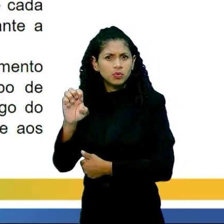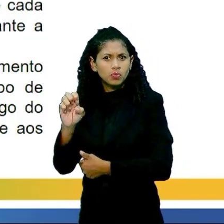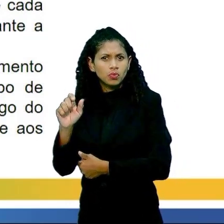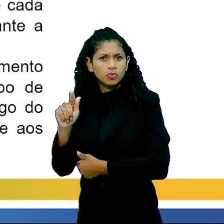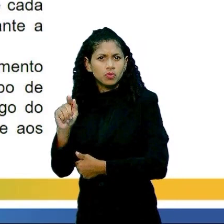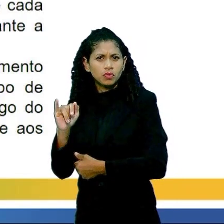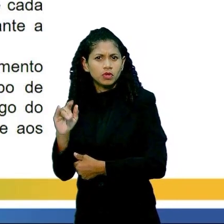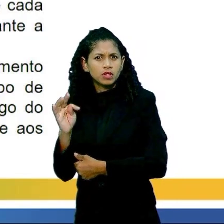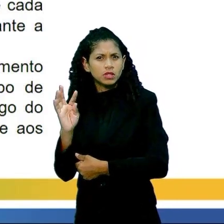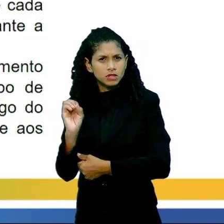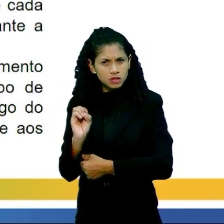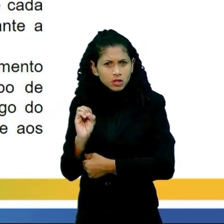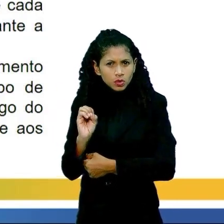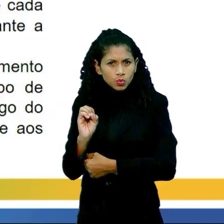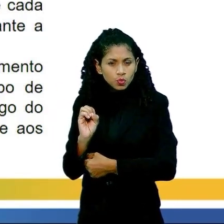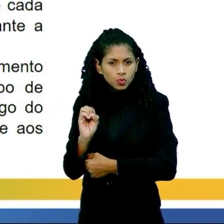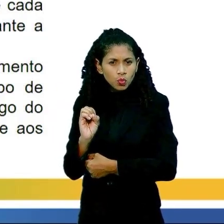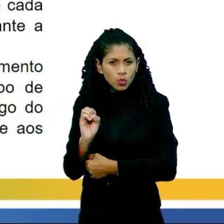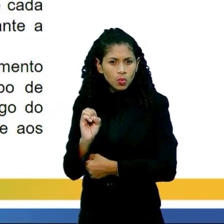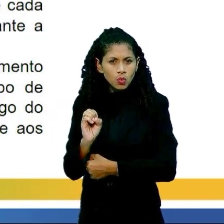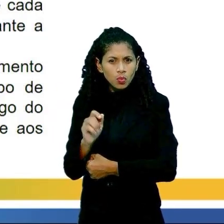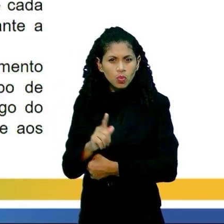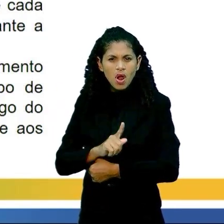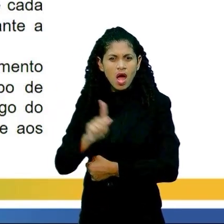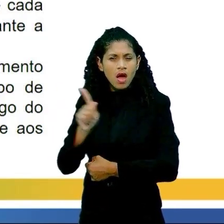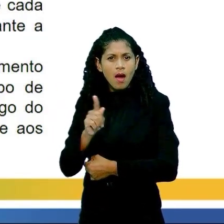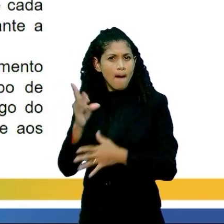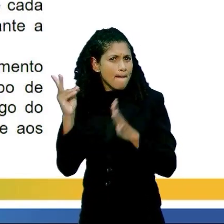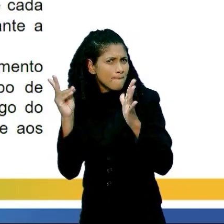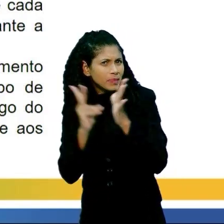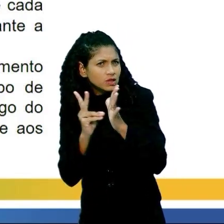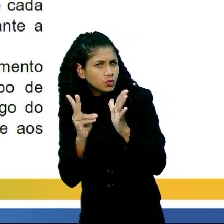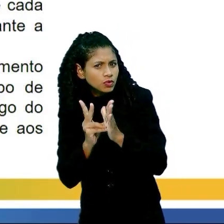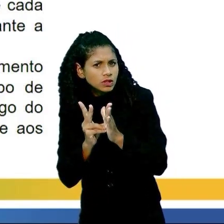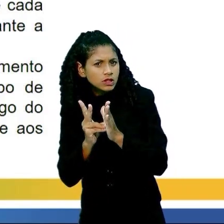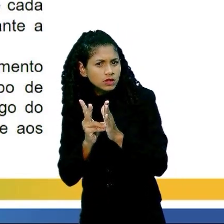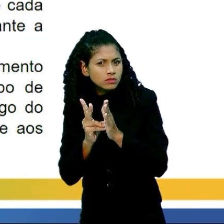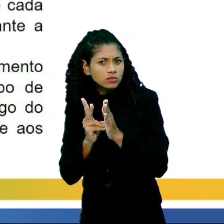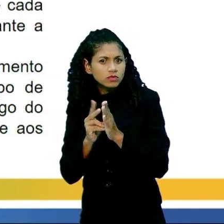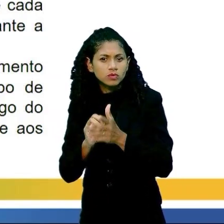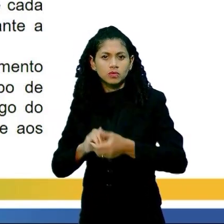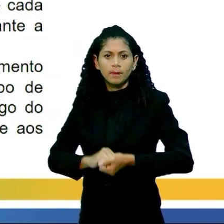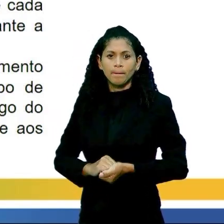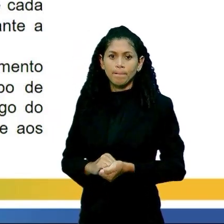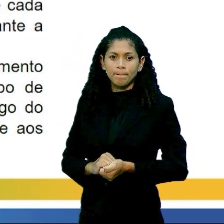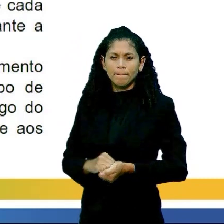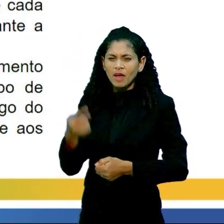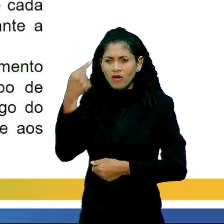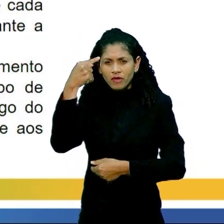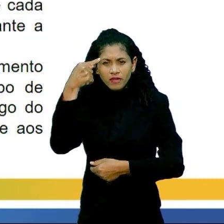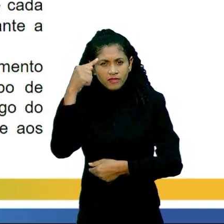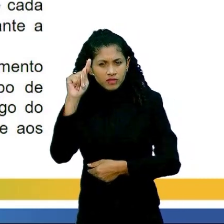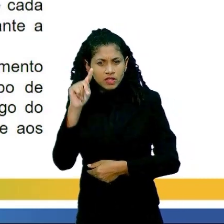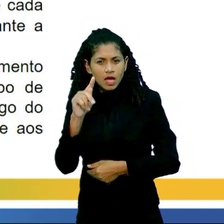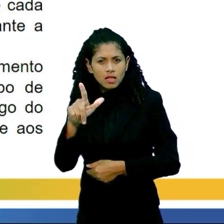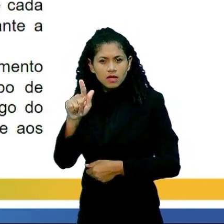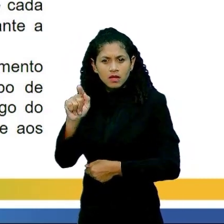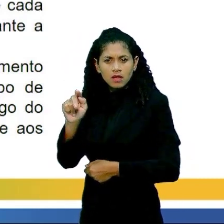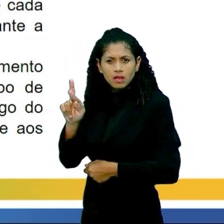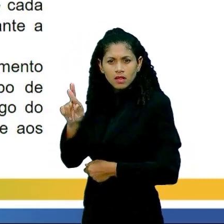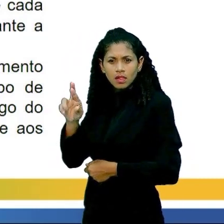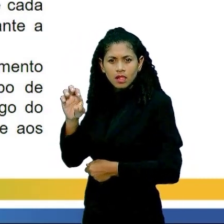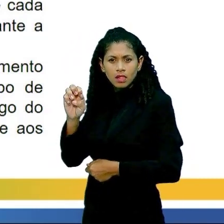criada pelos índios da América do Sul, nada dessa informação. A amarelinha foi inventada pelos gregos como jogo